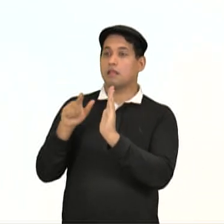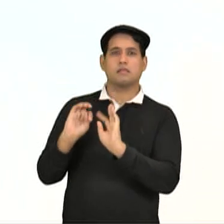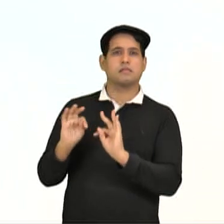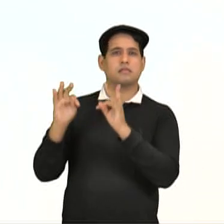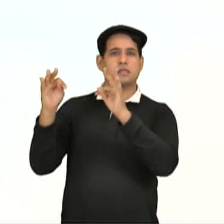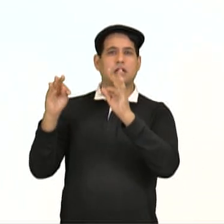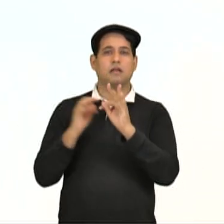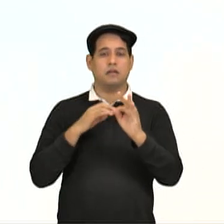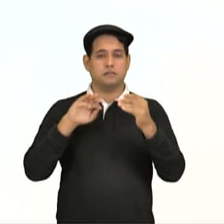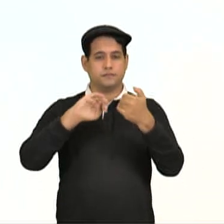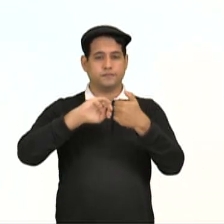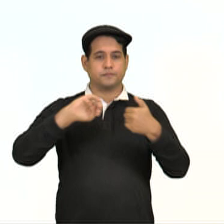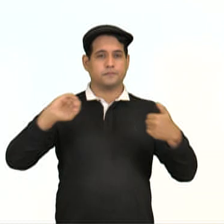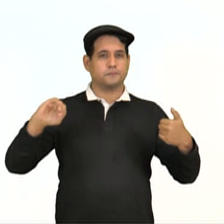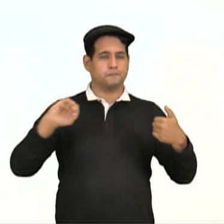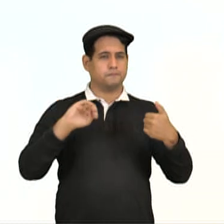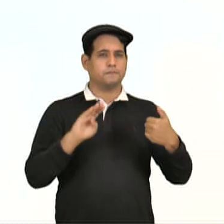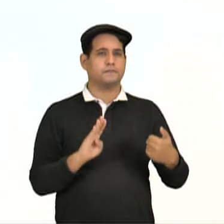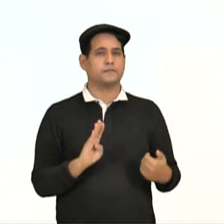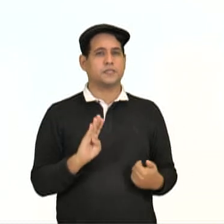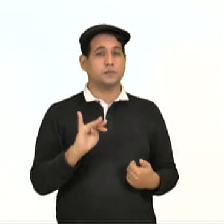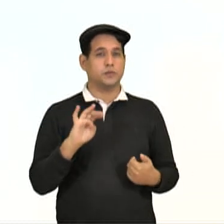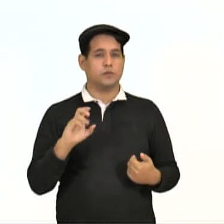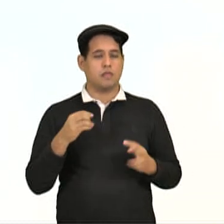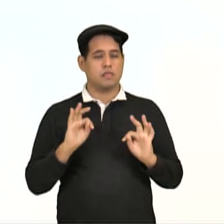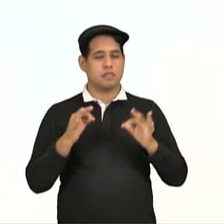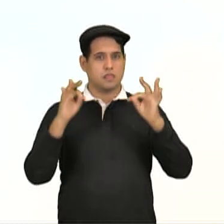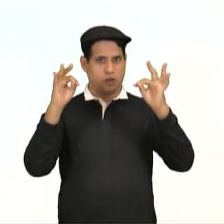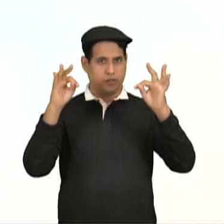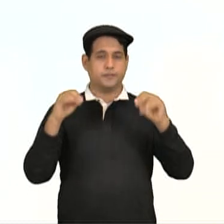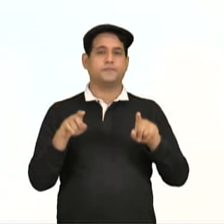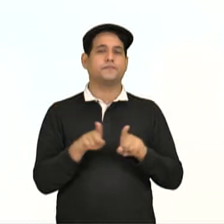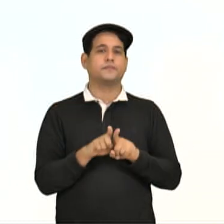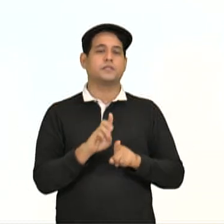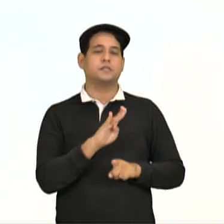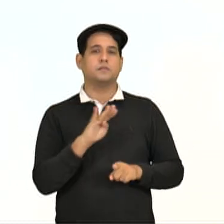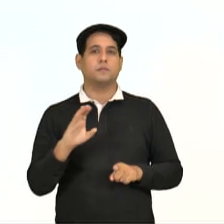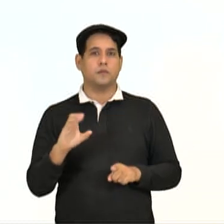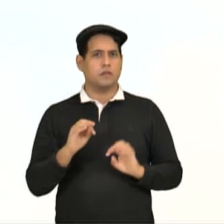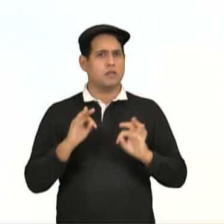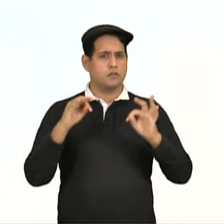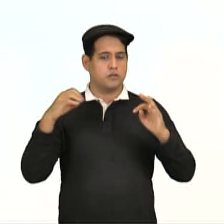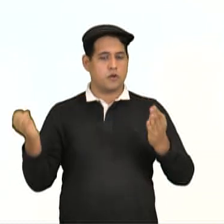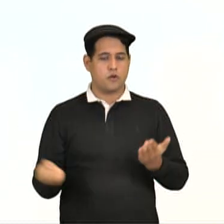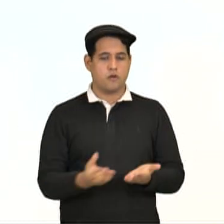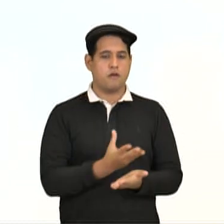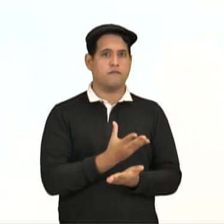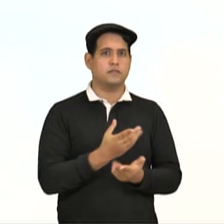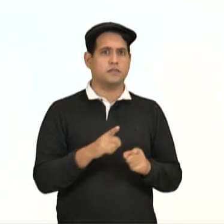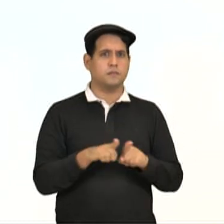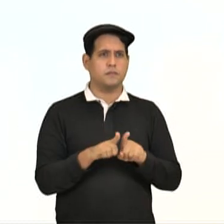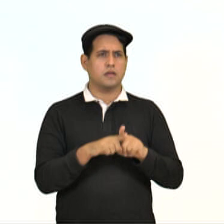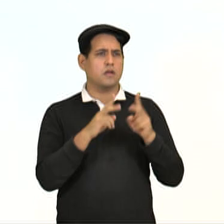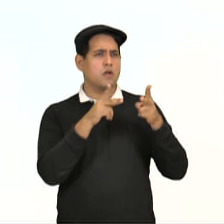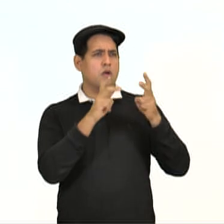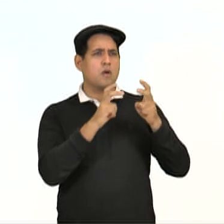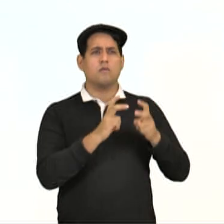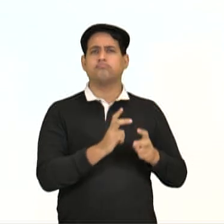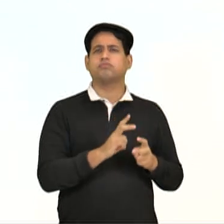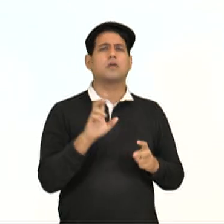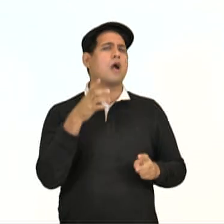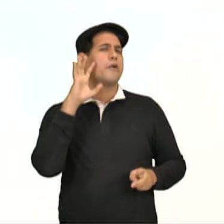sendo dividida em biotecnologia clássica e biotecnologia moderna. Olha quais foram